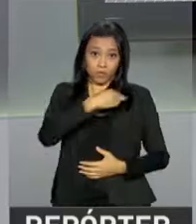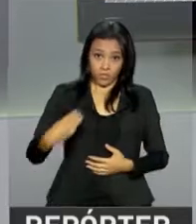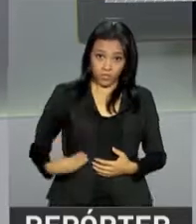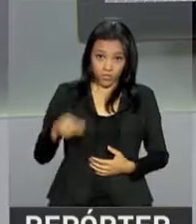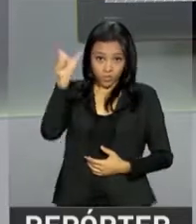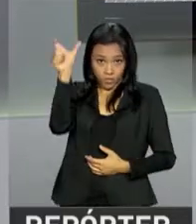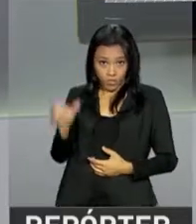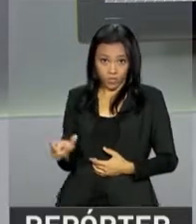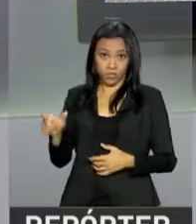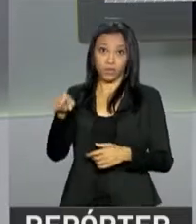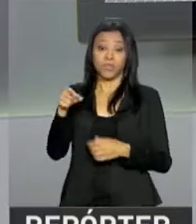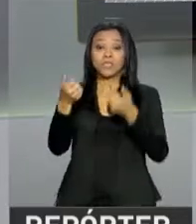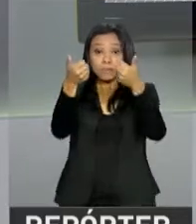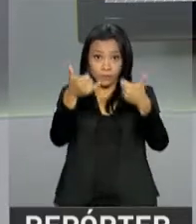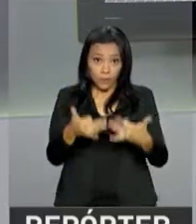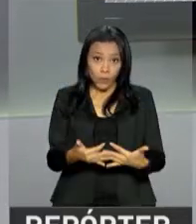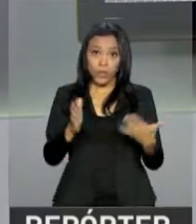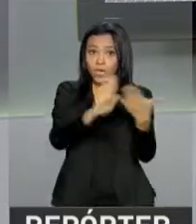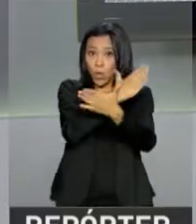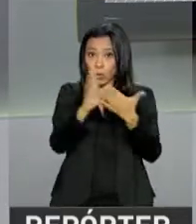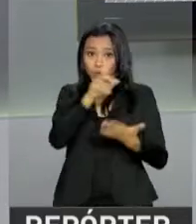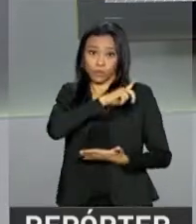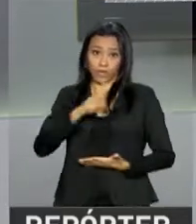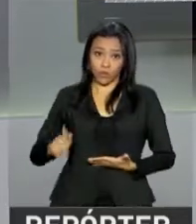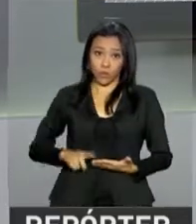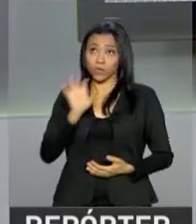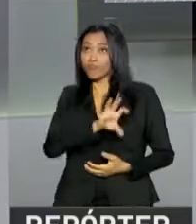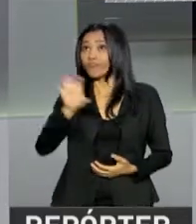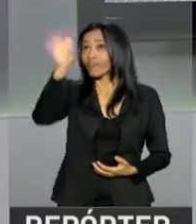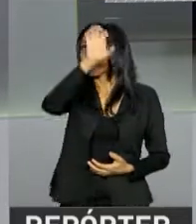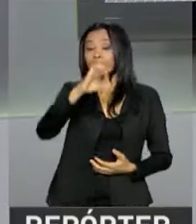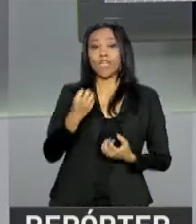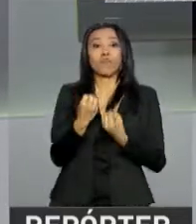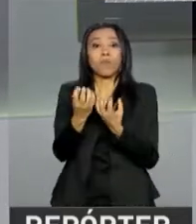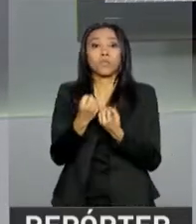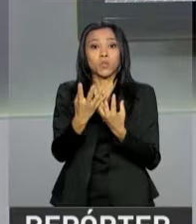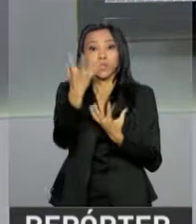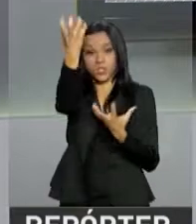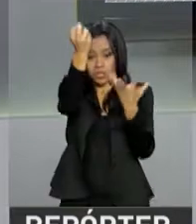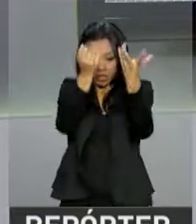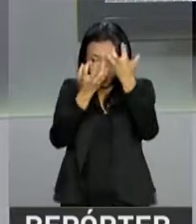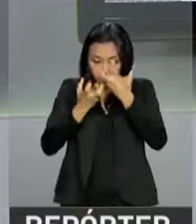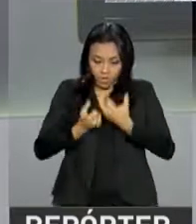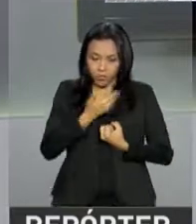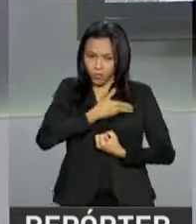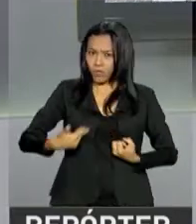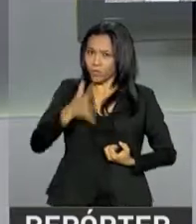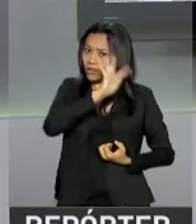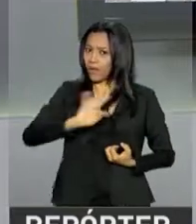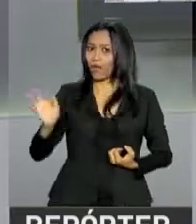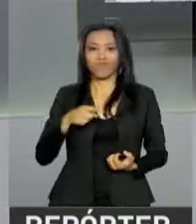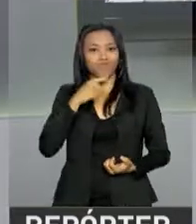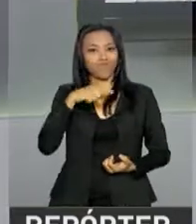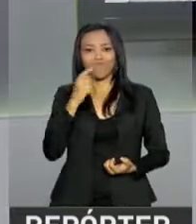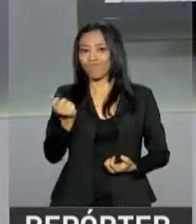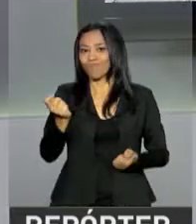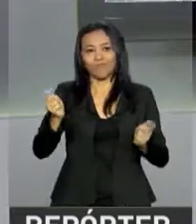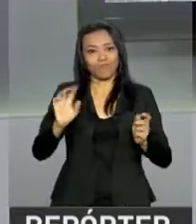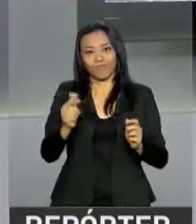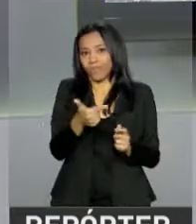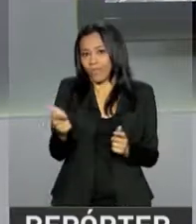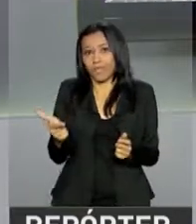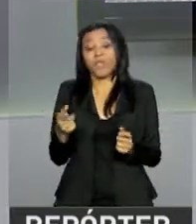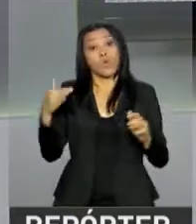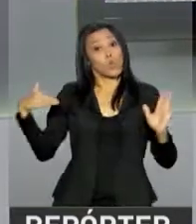Jungmann explicou ainda que alguns governadores não estão repassando as informações sobre a segurança pública para o governo federal. Jungmann destacou que o